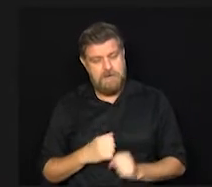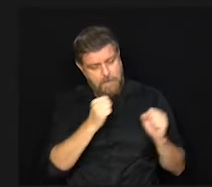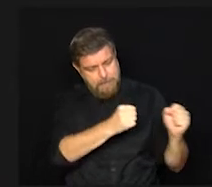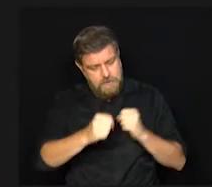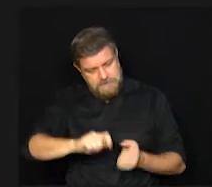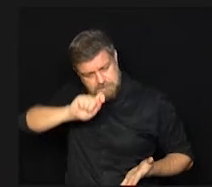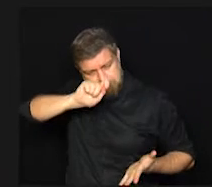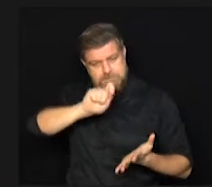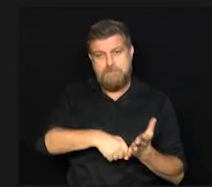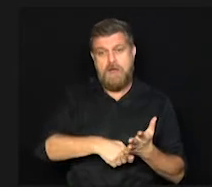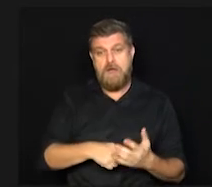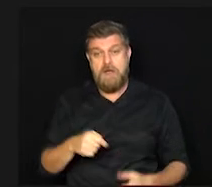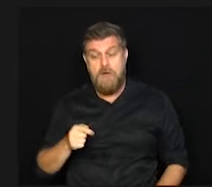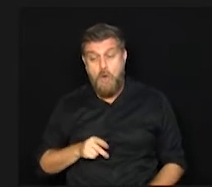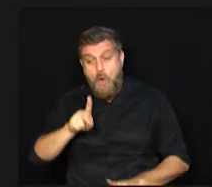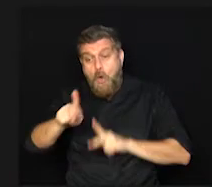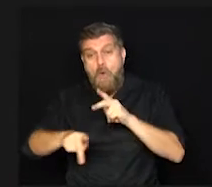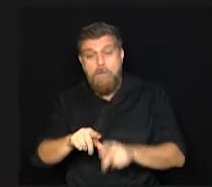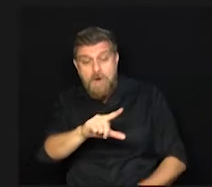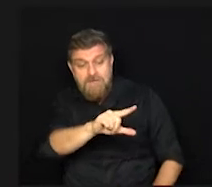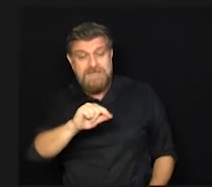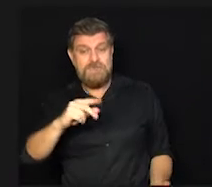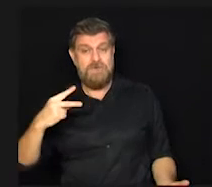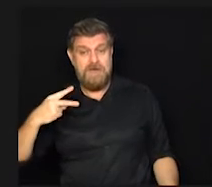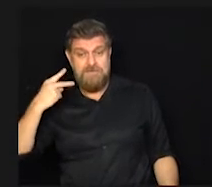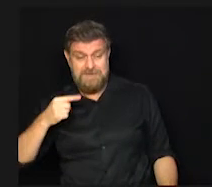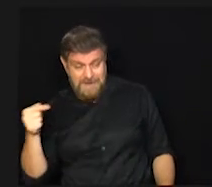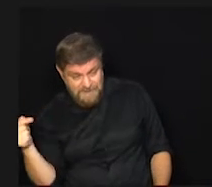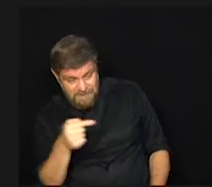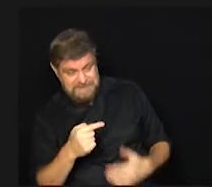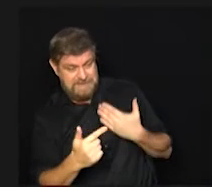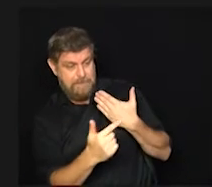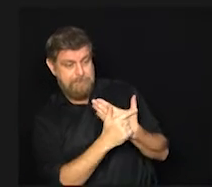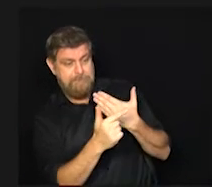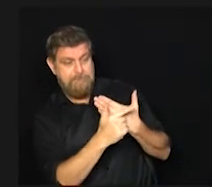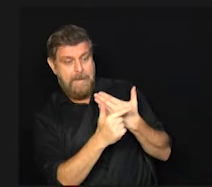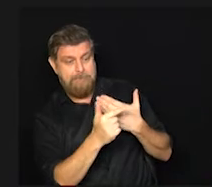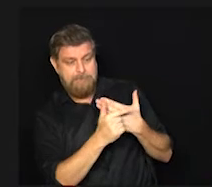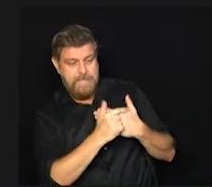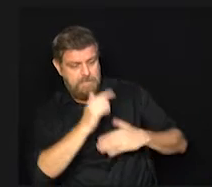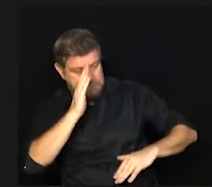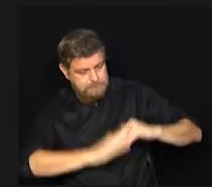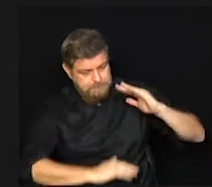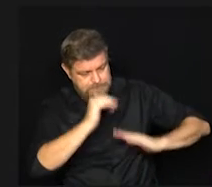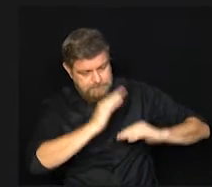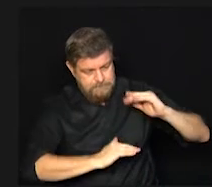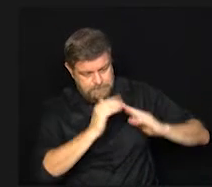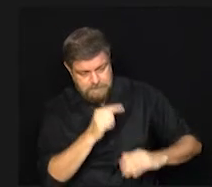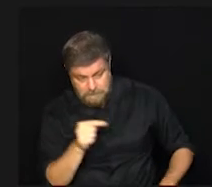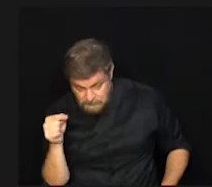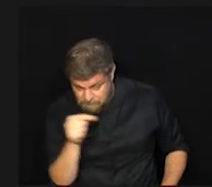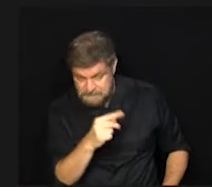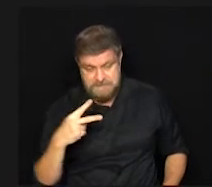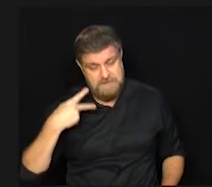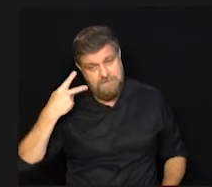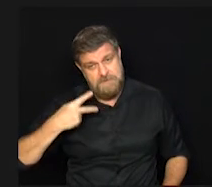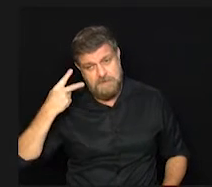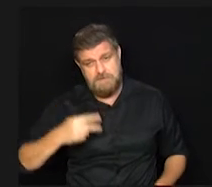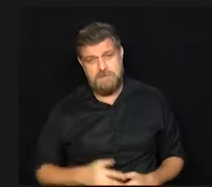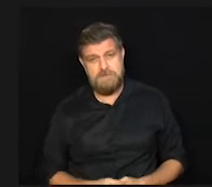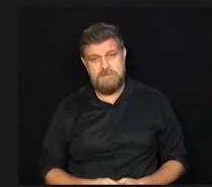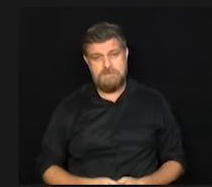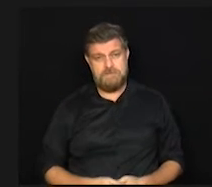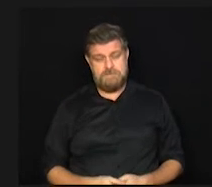foi eleito por o povo para fazer isso, que são vocês, né? E eu,